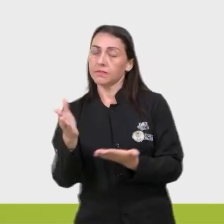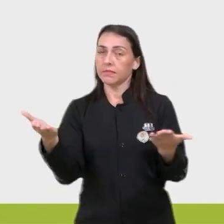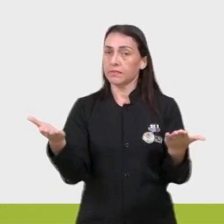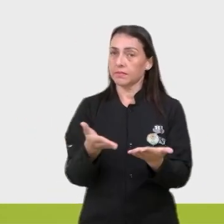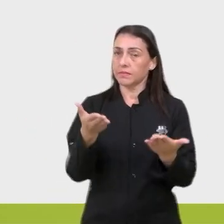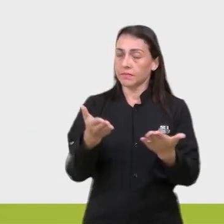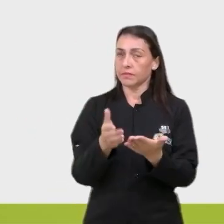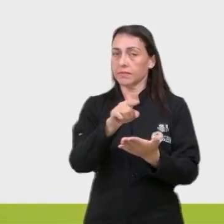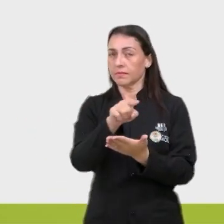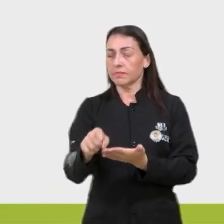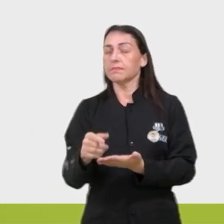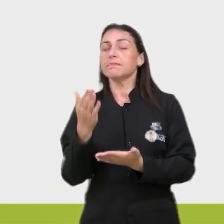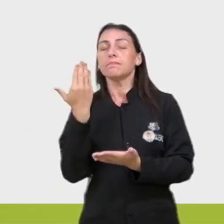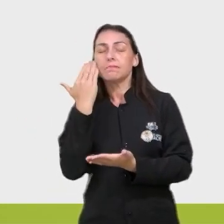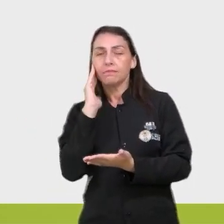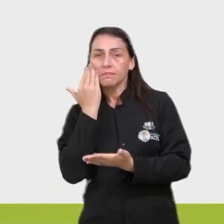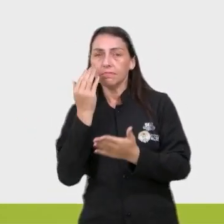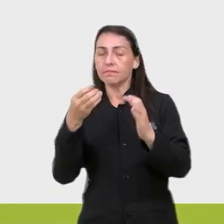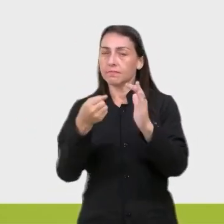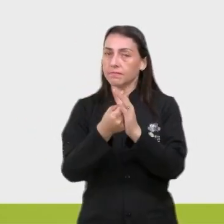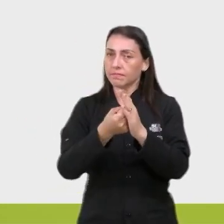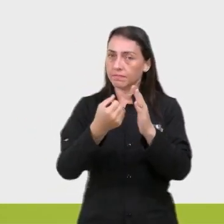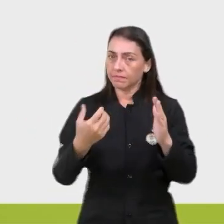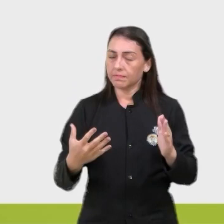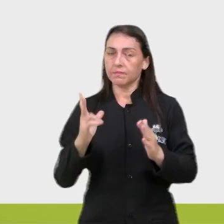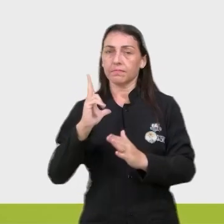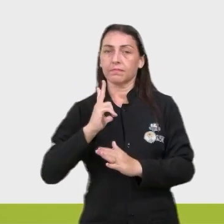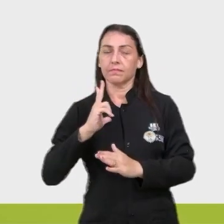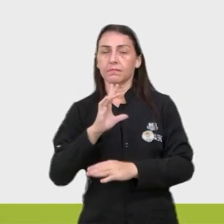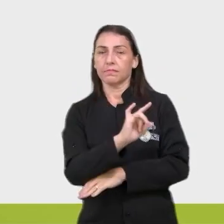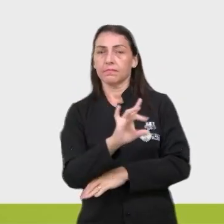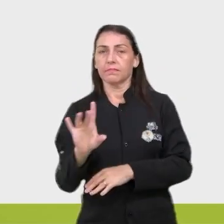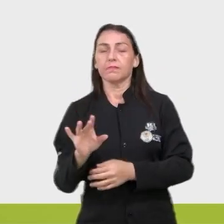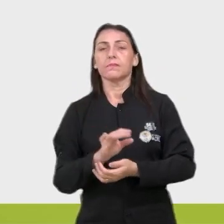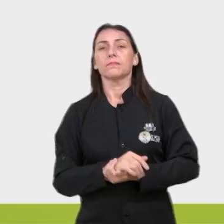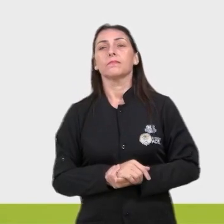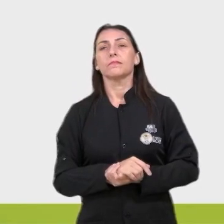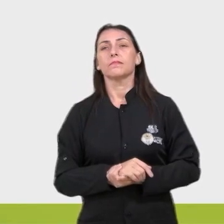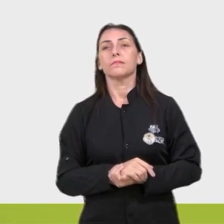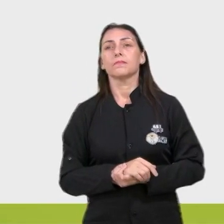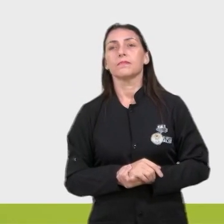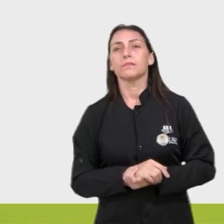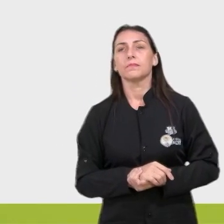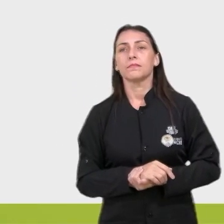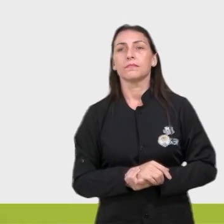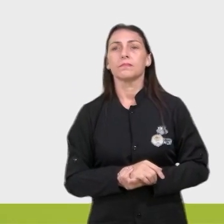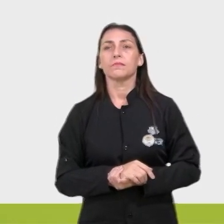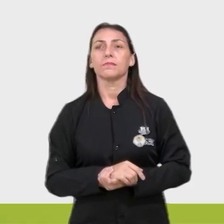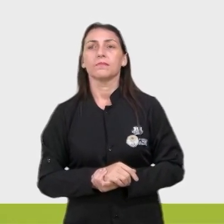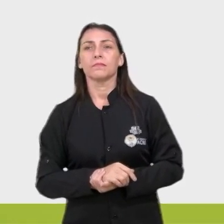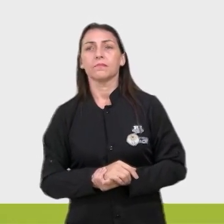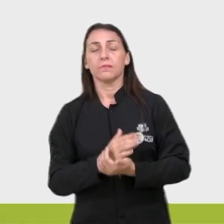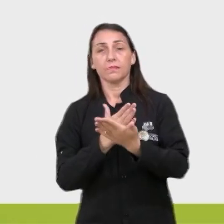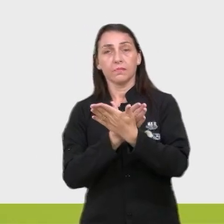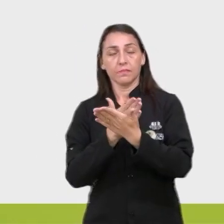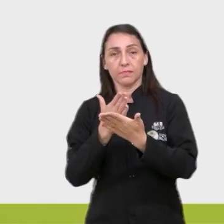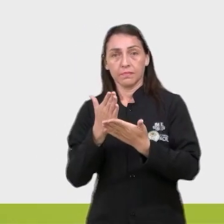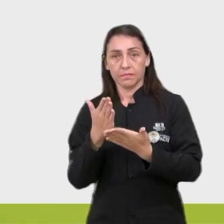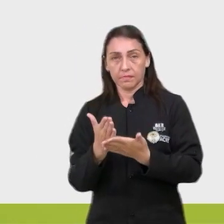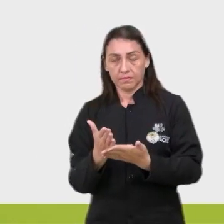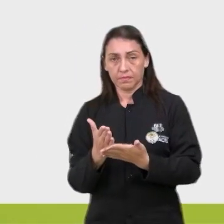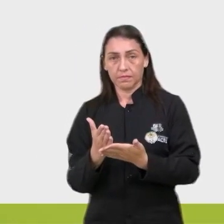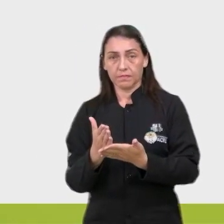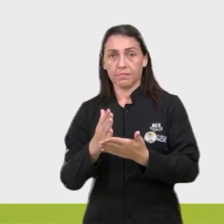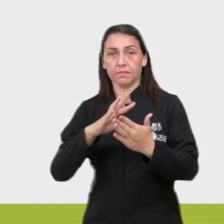para que vocês possam entender as características, né, particulares de cada um. Então, vamos lá. Vamos começar aí com o